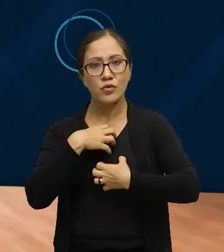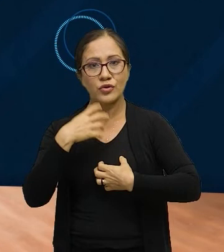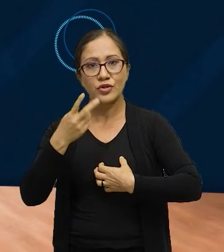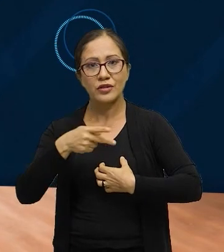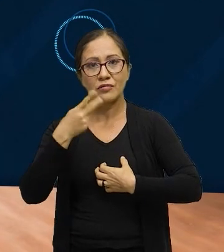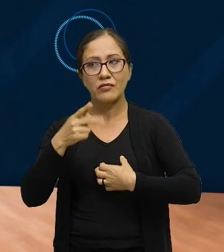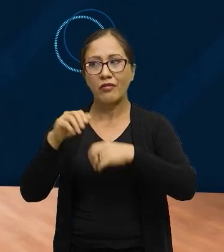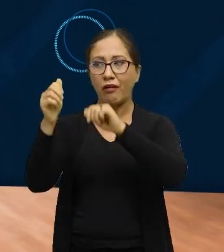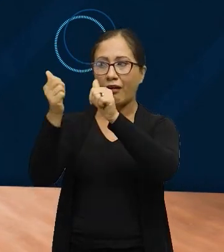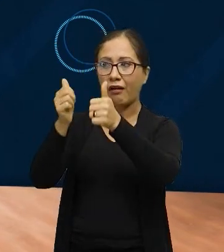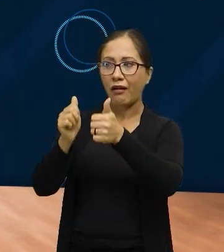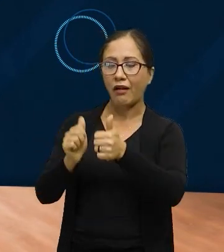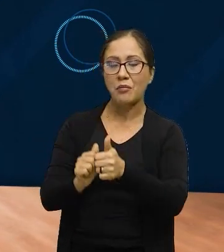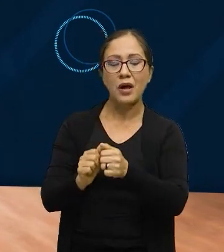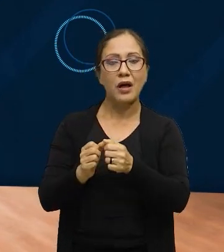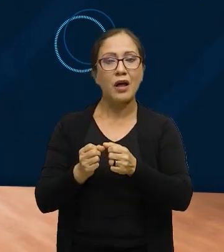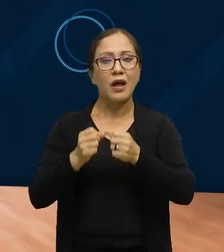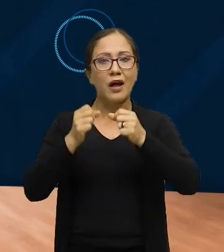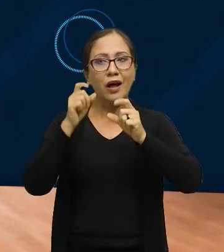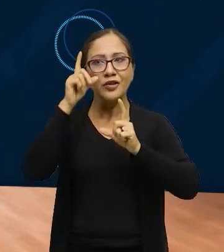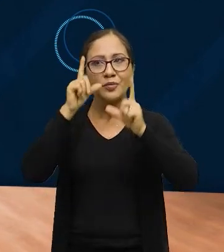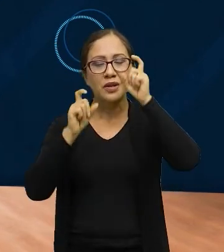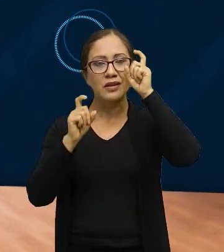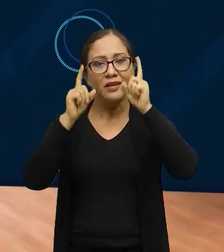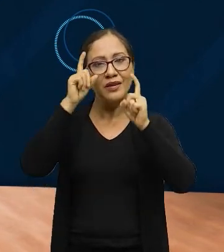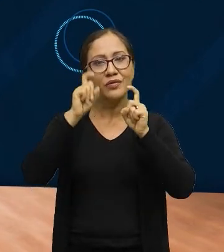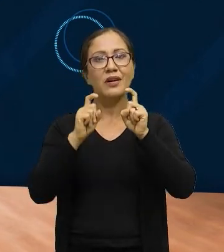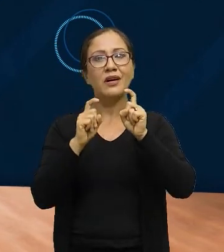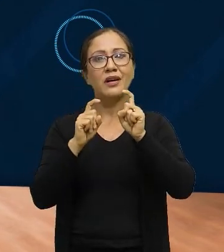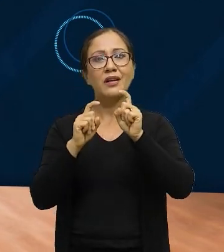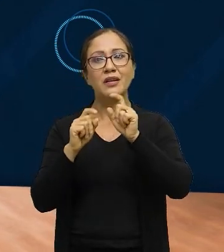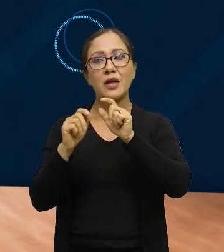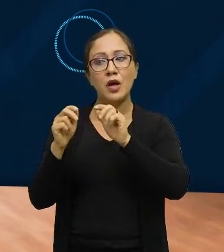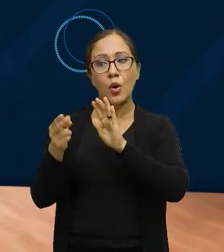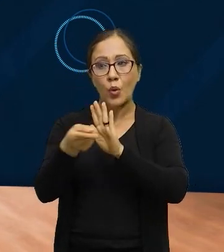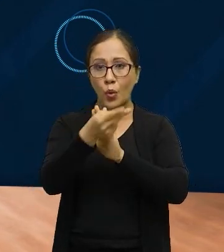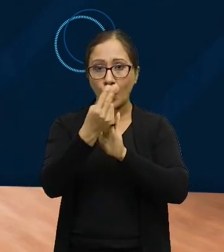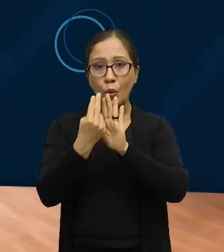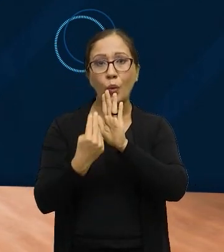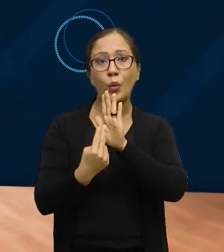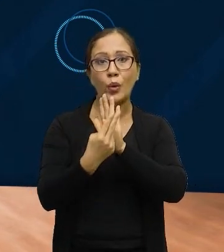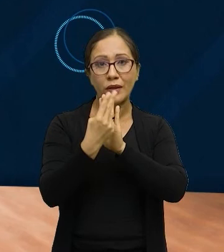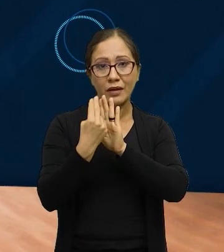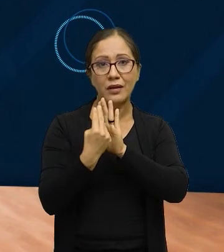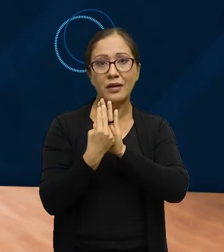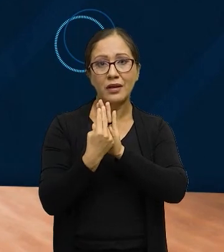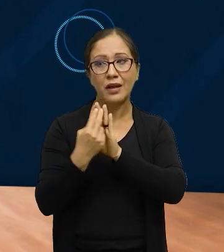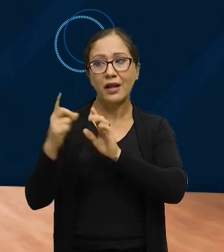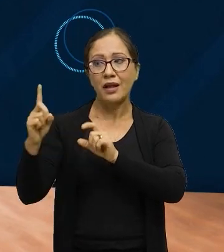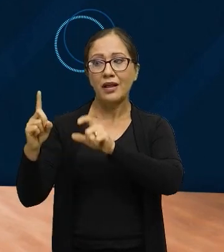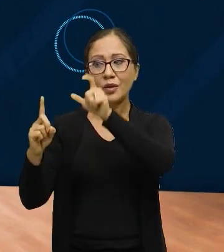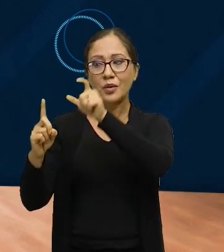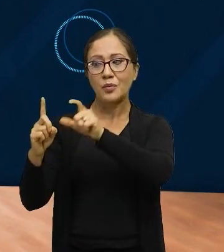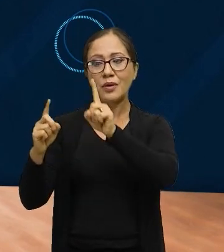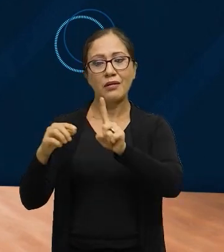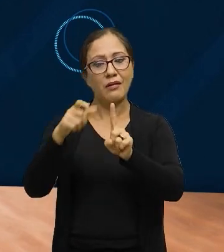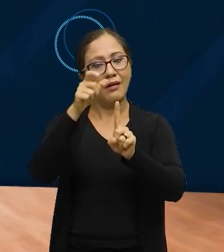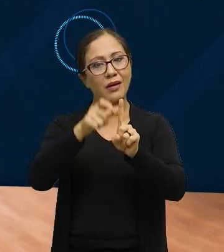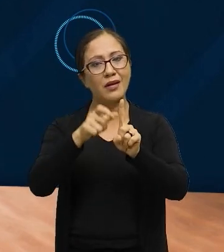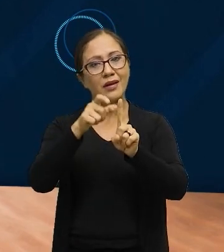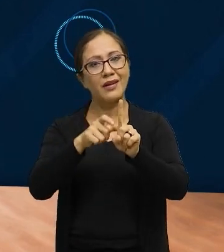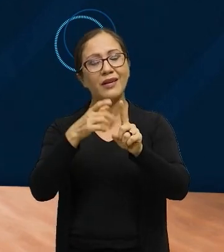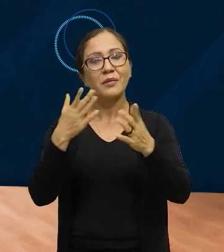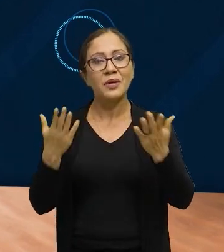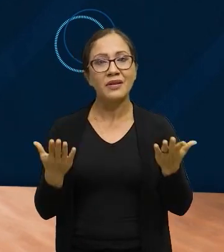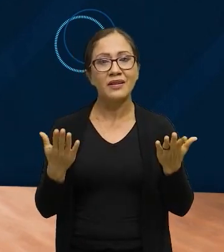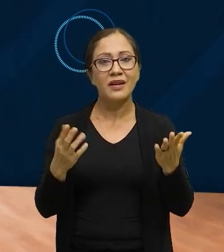a imagem, a expressão facial, o desenho dado ao primeiro personagem e aquela roupa